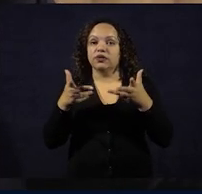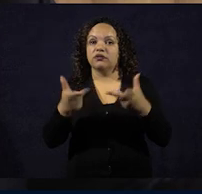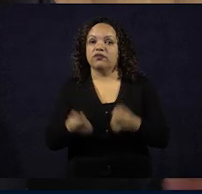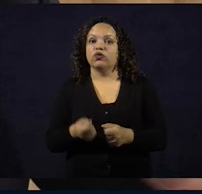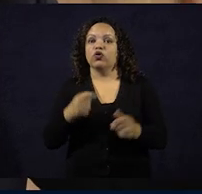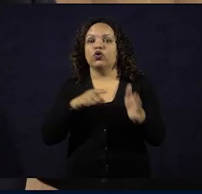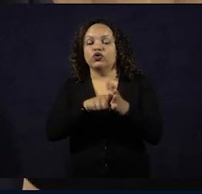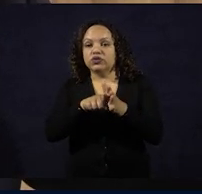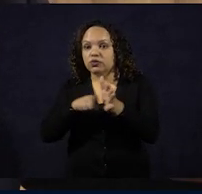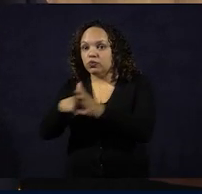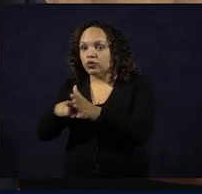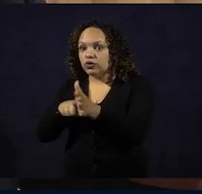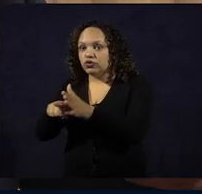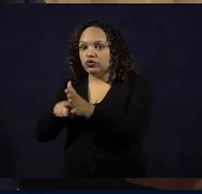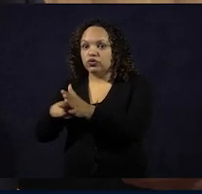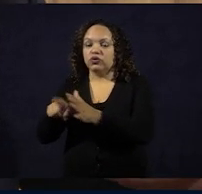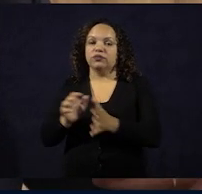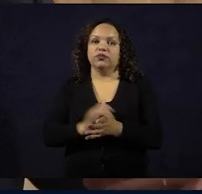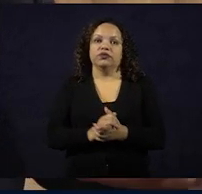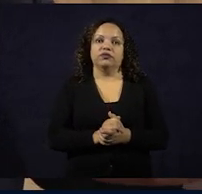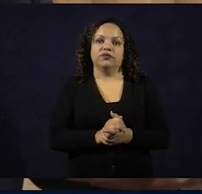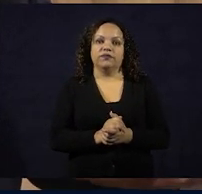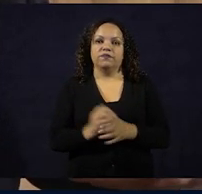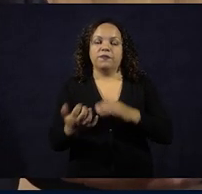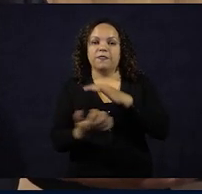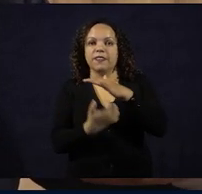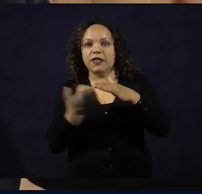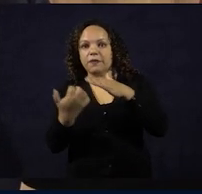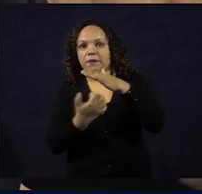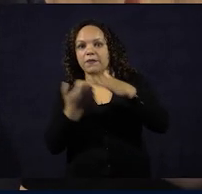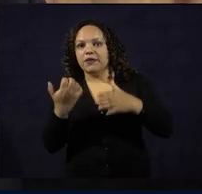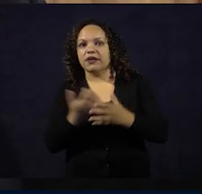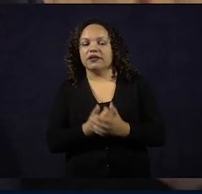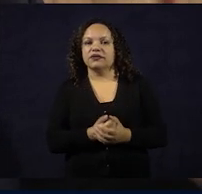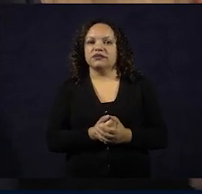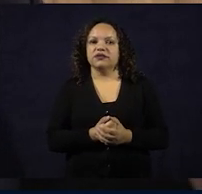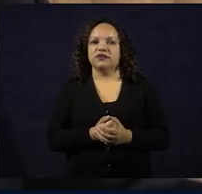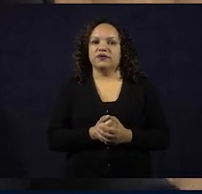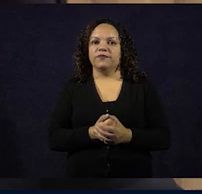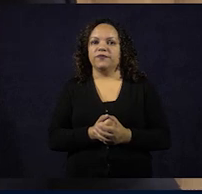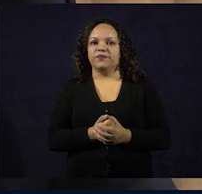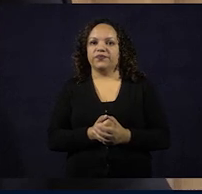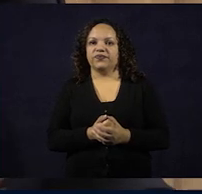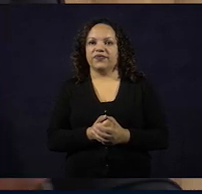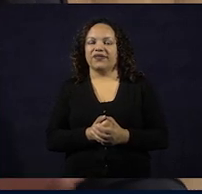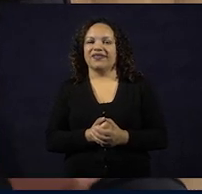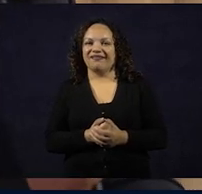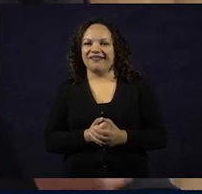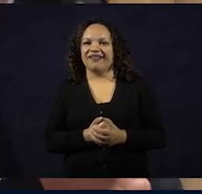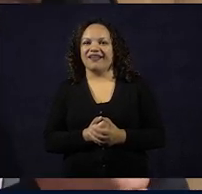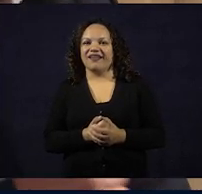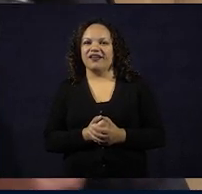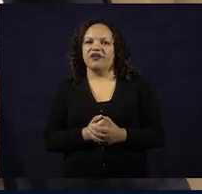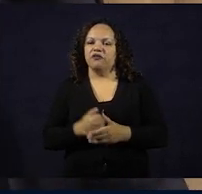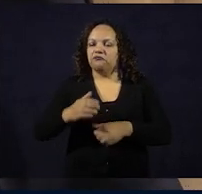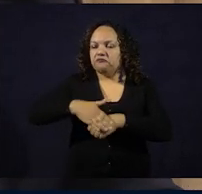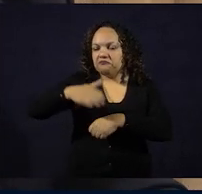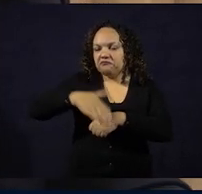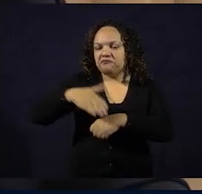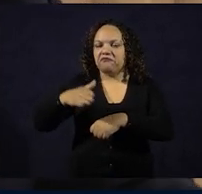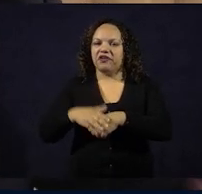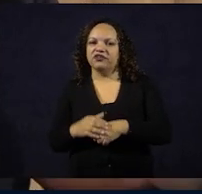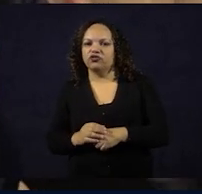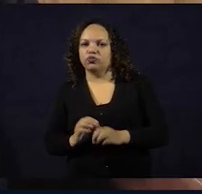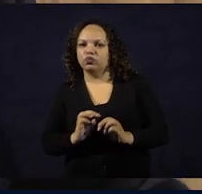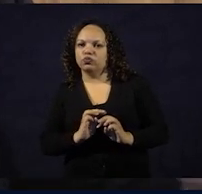questionamentos a empresa fica ali sempre o mercado faz bem de marketing da empresa o tempo inteiro né